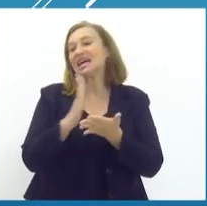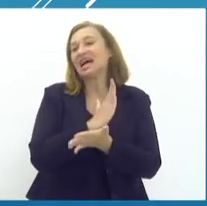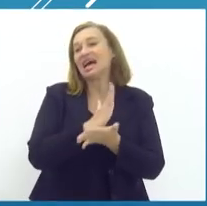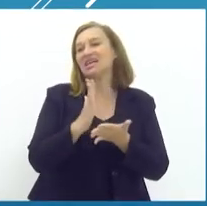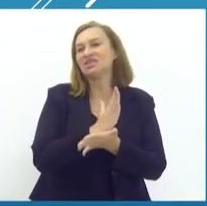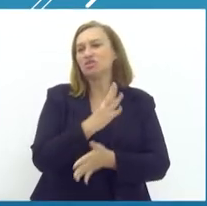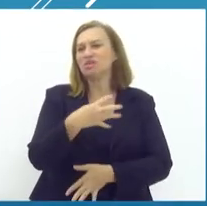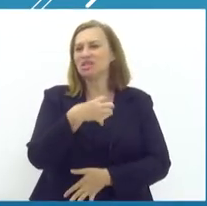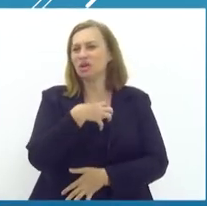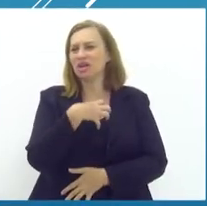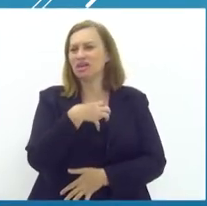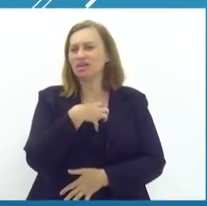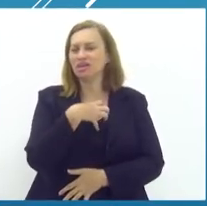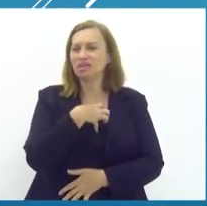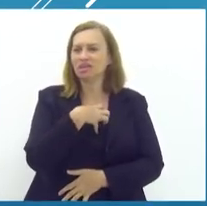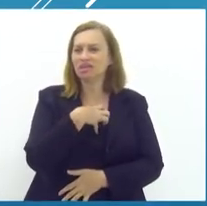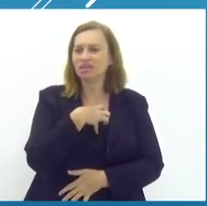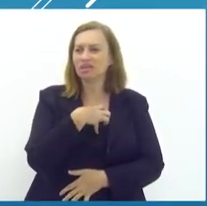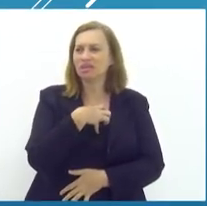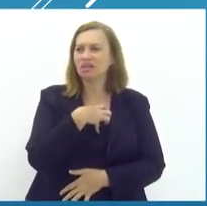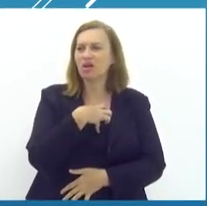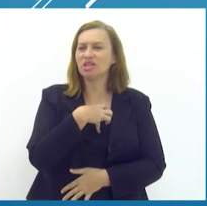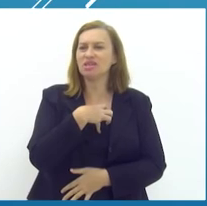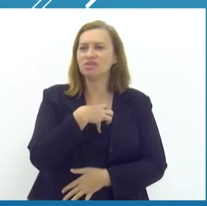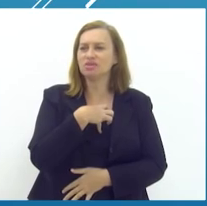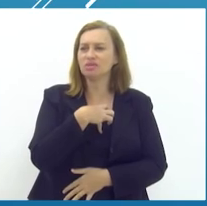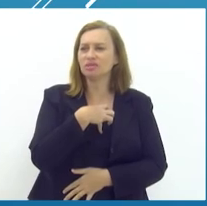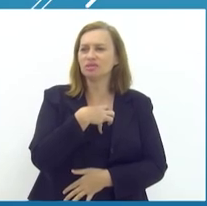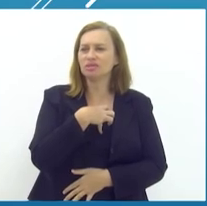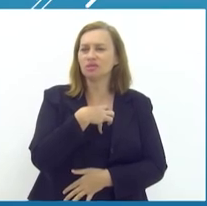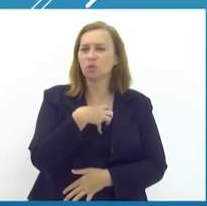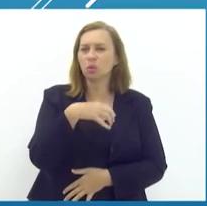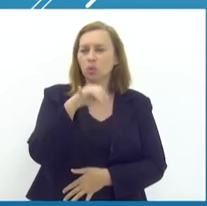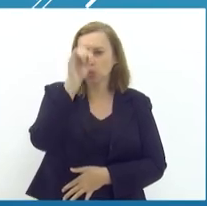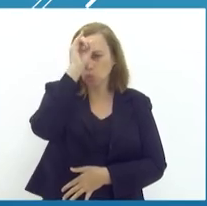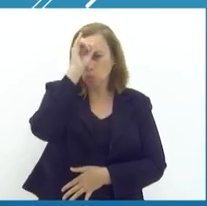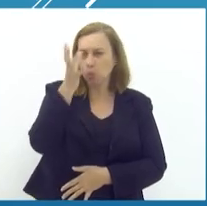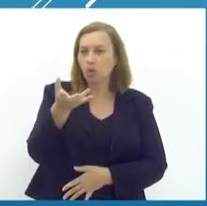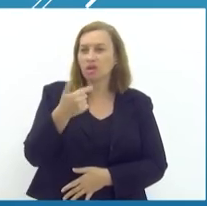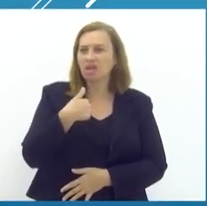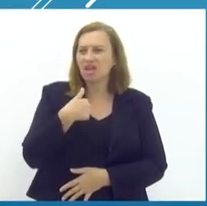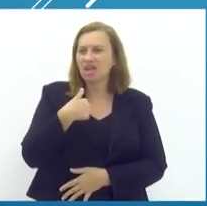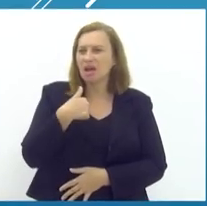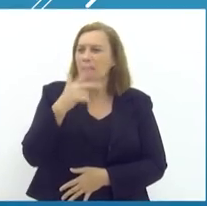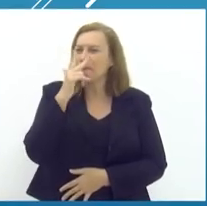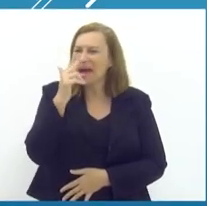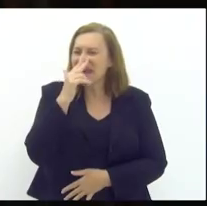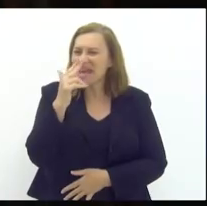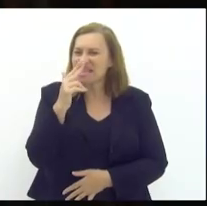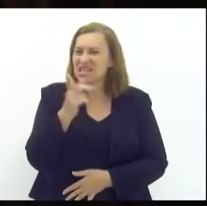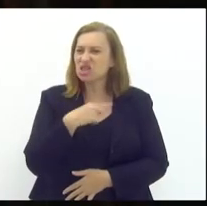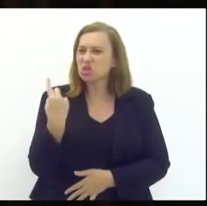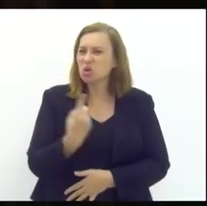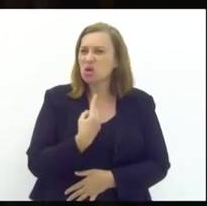me desculpa de mim falar de ninguém não vai ver eu me sinto Talvez um imbecil porque tratam a gente como se nós fossemos